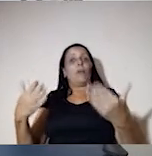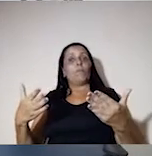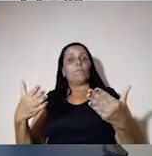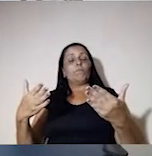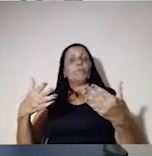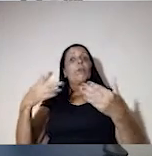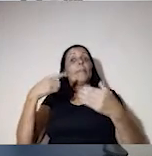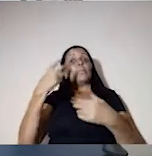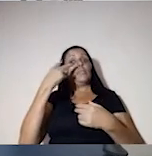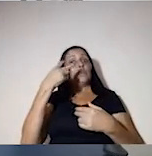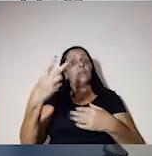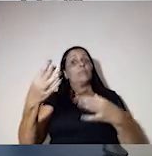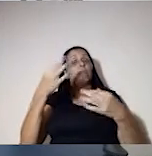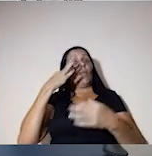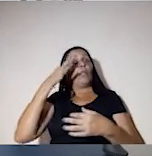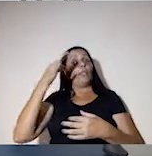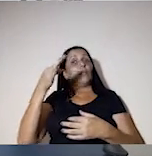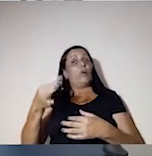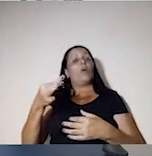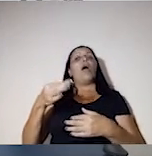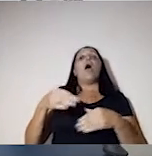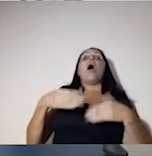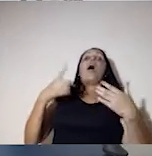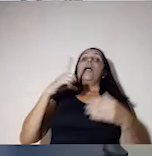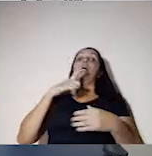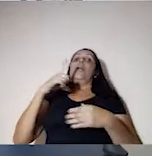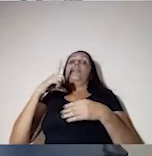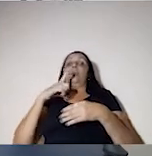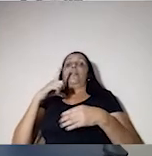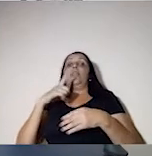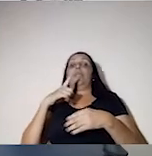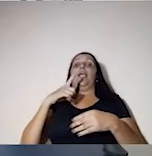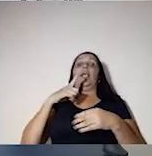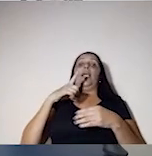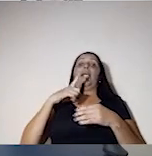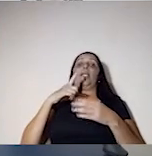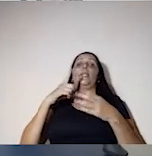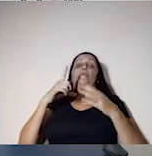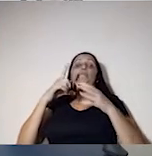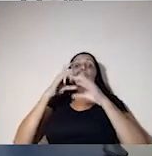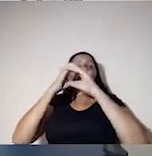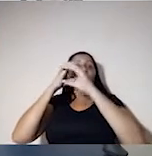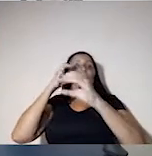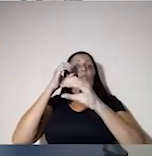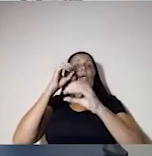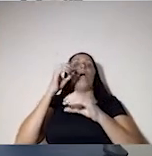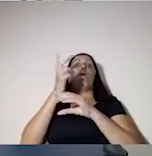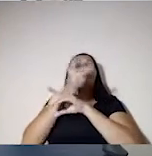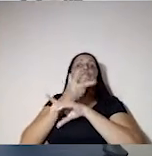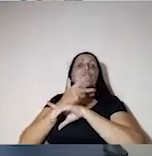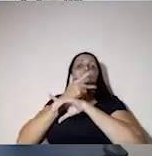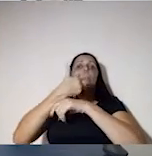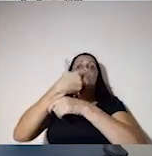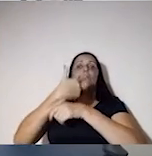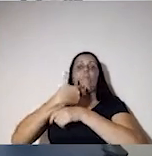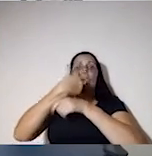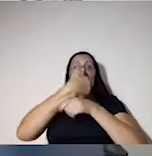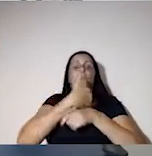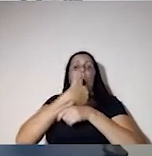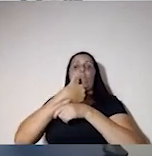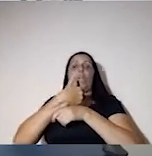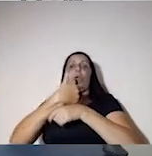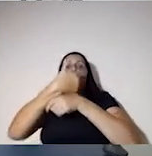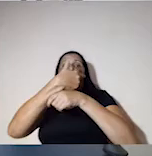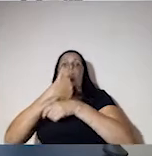Então, você tem que prestar atenção nisso. Ah, tem lente. A que eu estou usando agora, que está sendo filmado, que está me